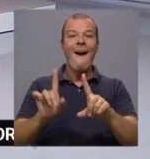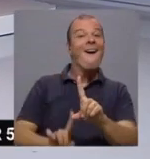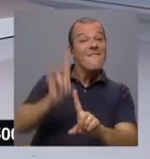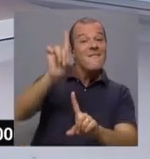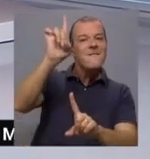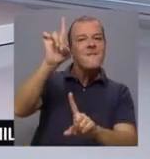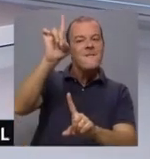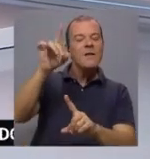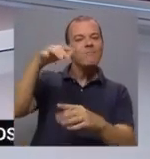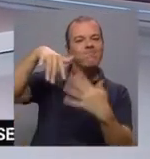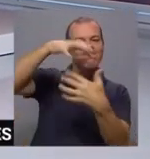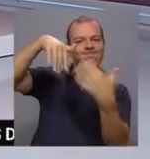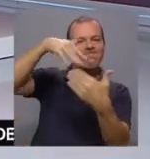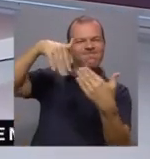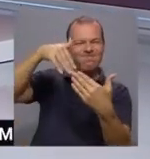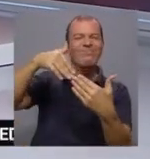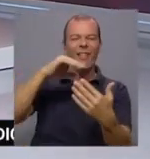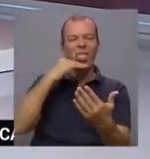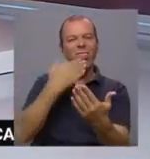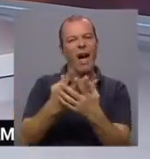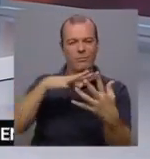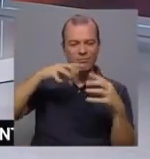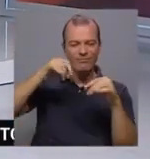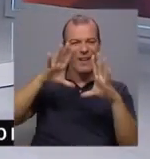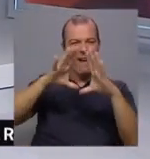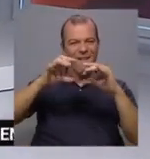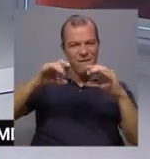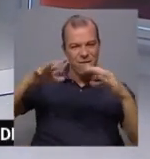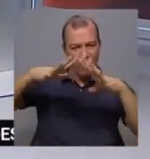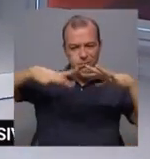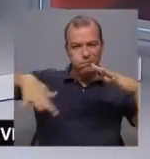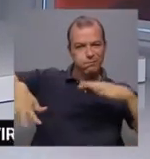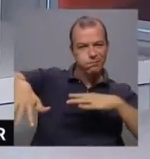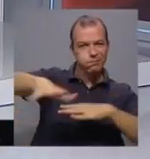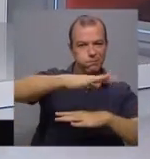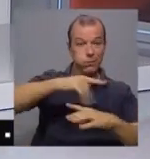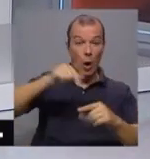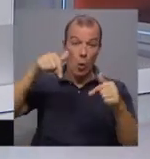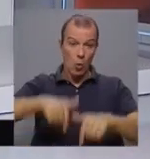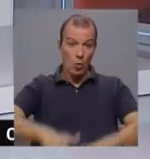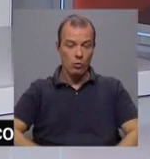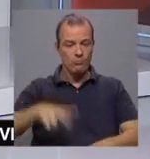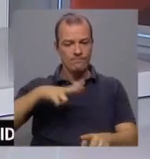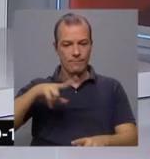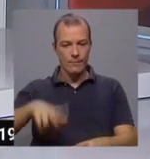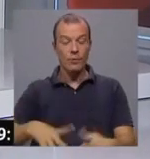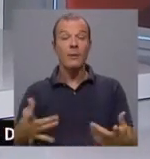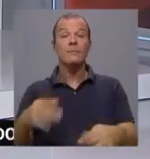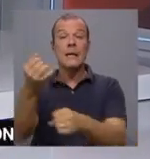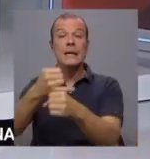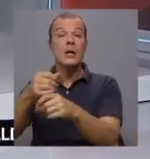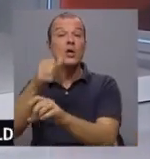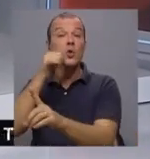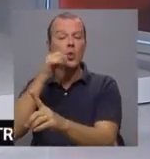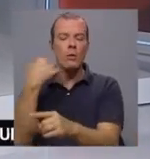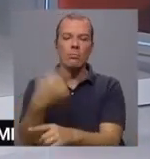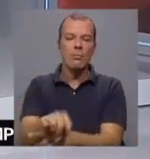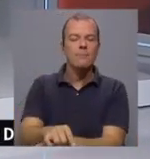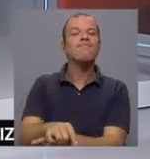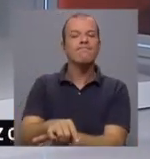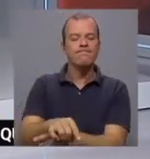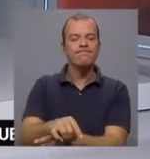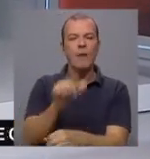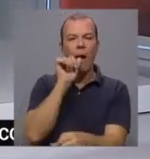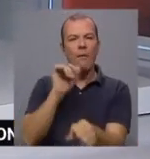que traz com ela alguma nebulosidade alta durante o dia de hoje para Portugal continental. No arquipélago dos Açores temos a aproximação de uma